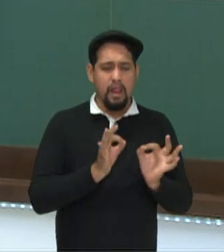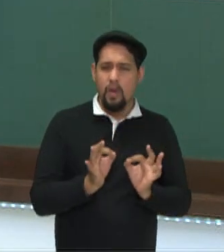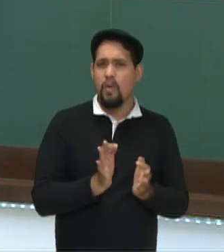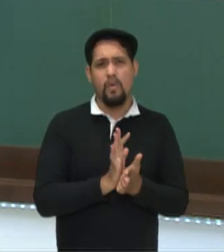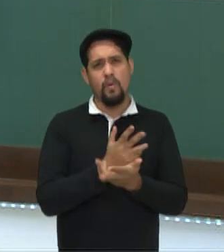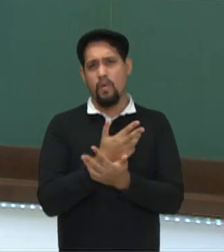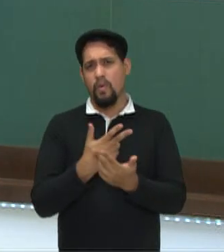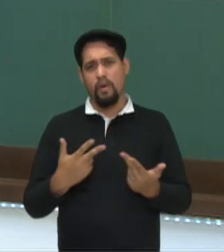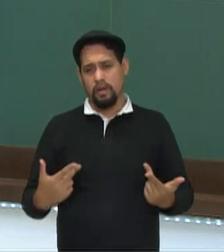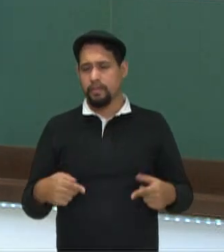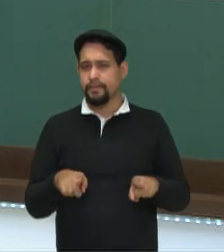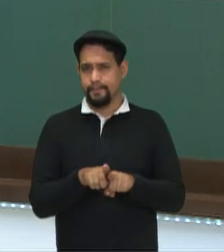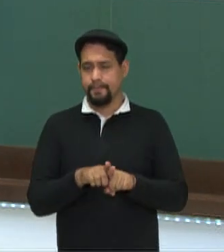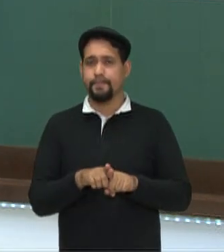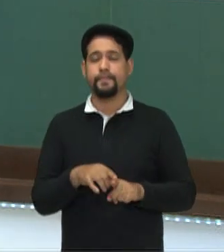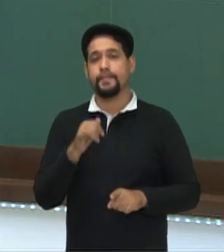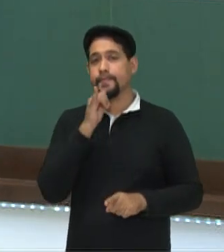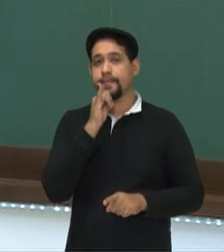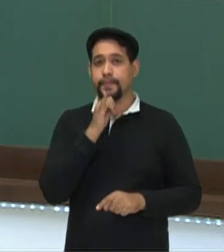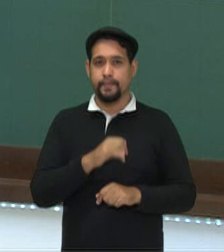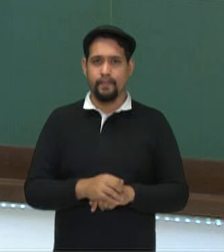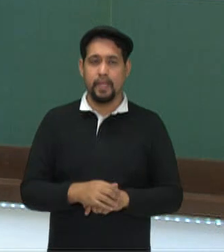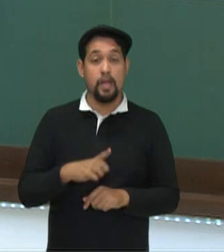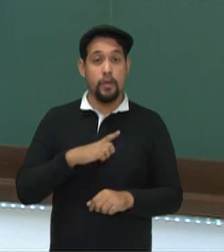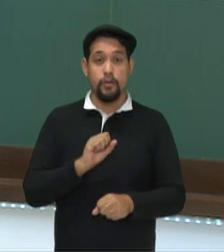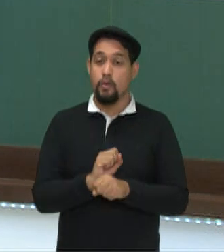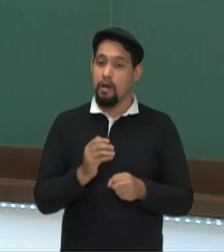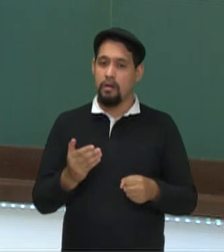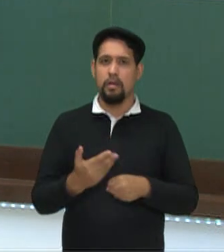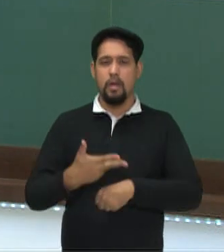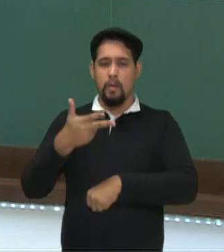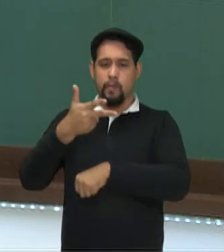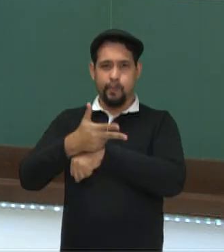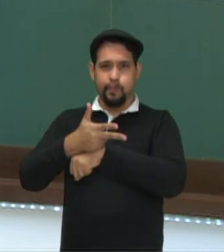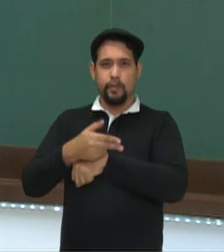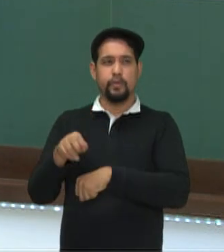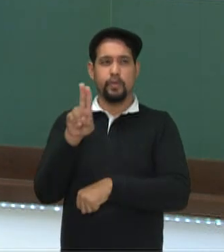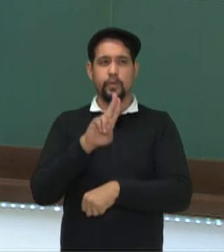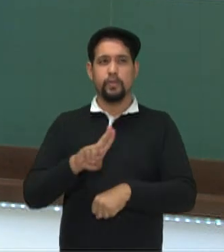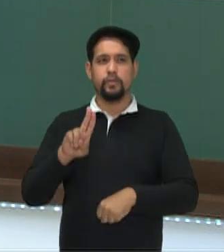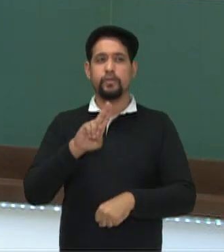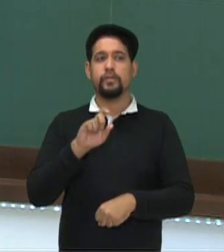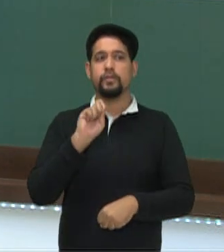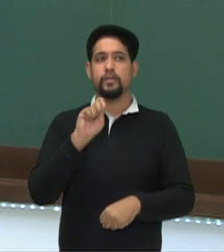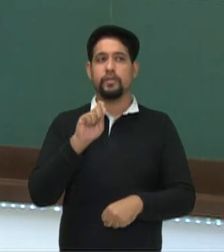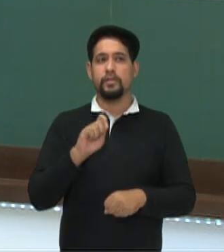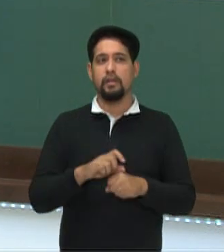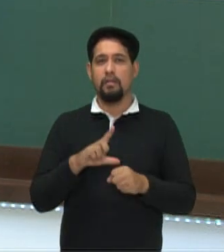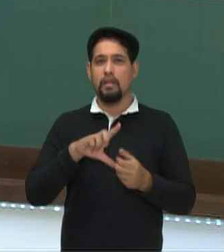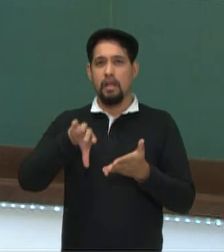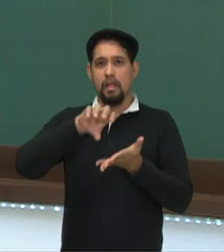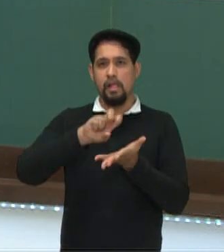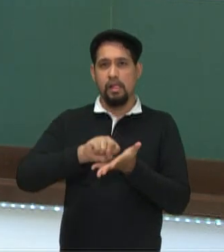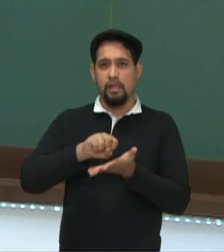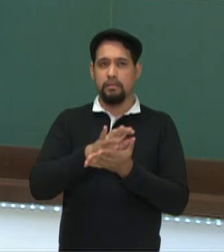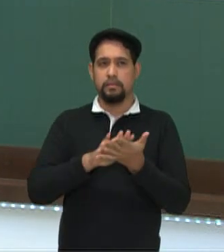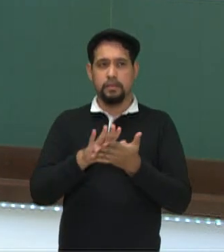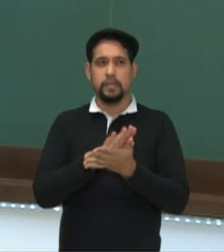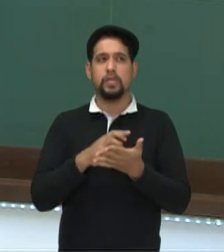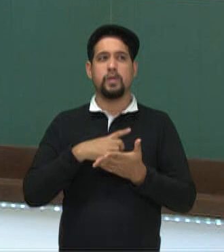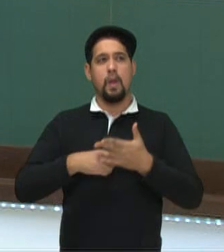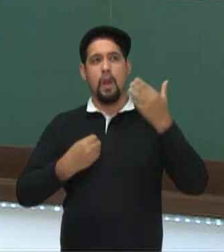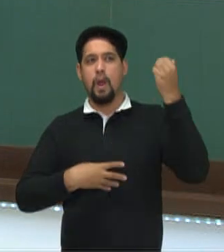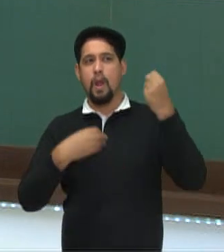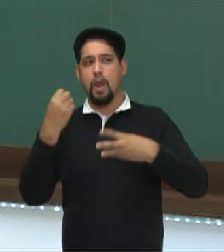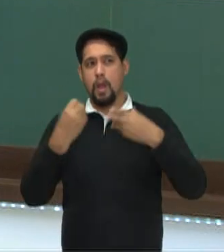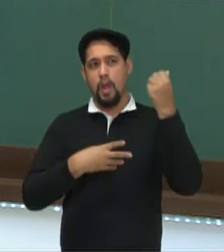qualquer outro micro-organismo. Por exemplo, eu estou aqui nos estúdios me utilizando deste repassador de slide. Eu estou